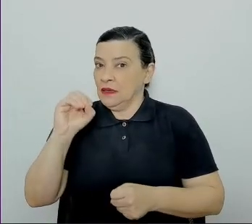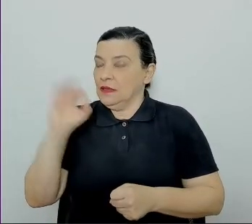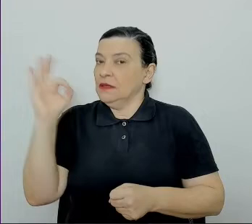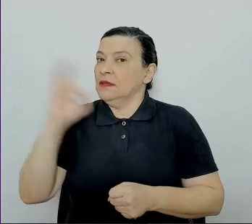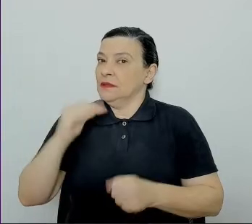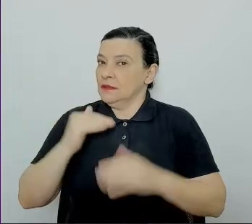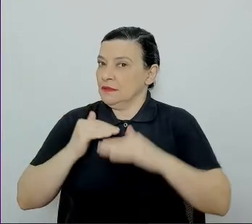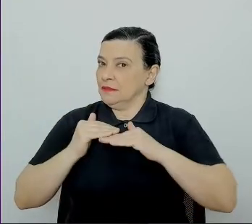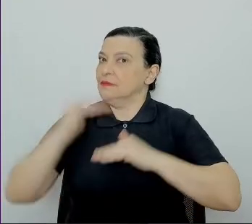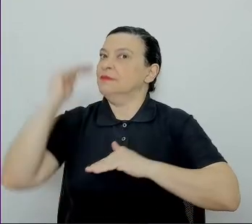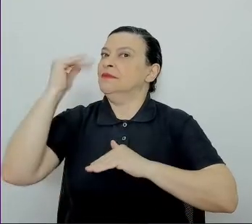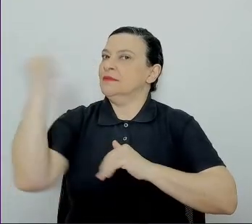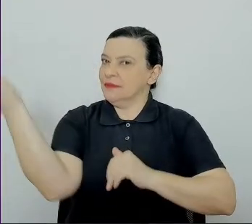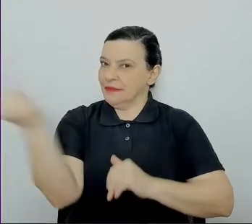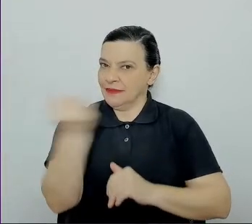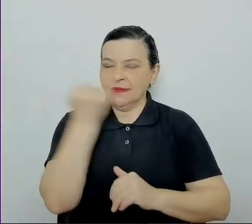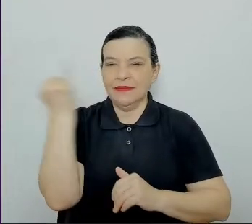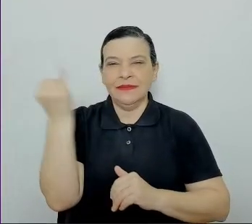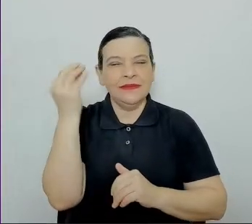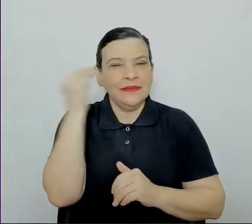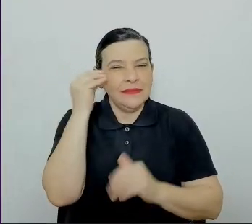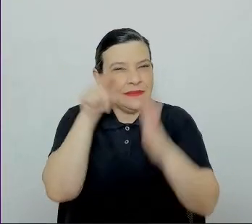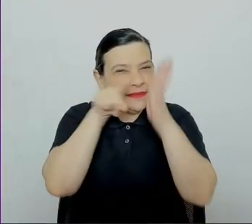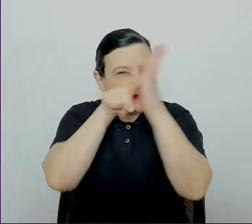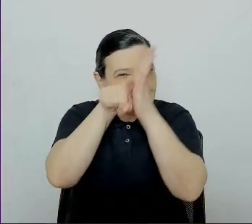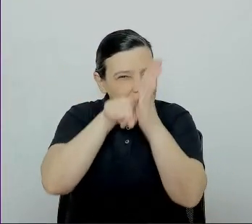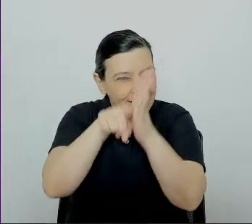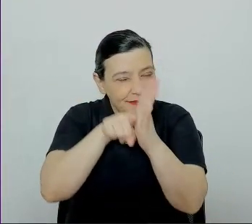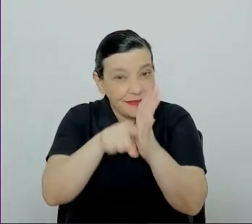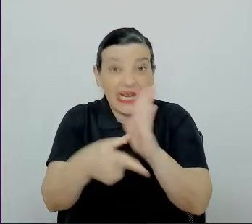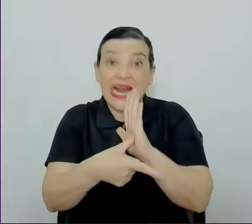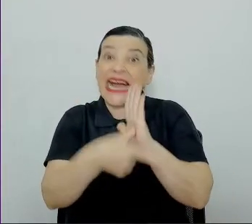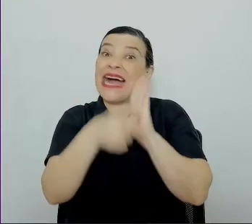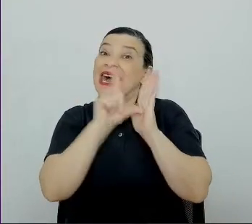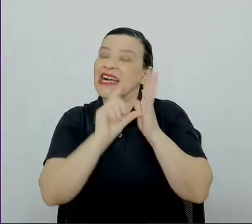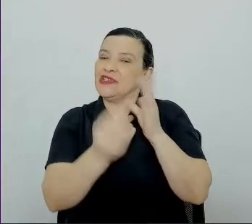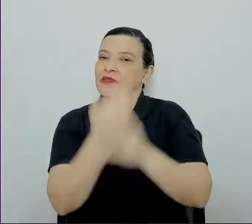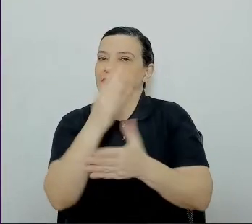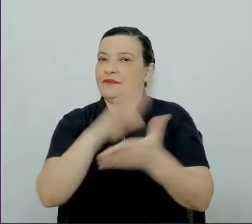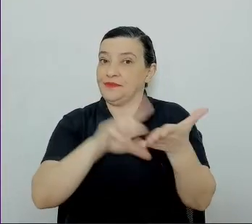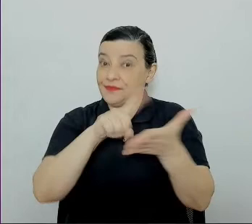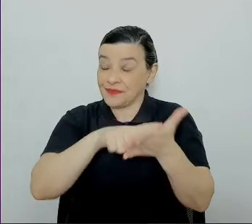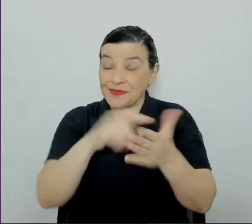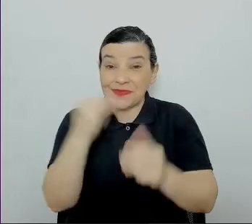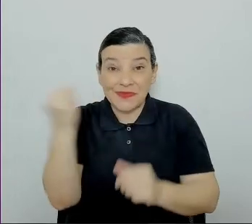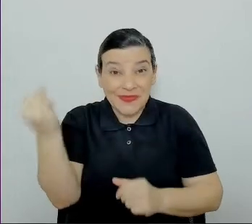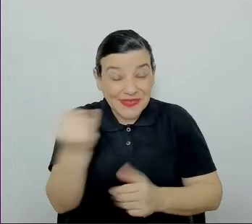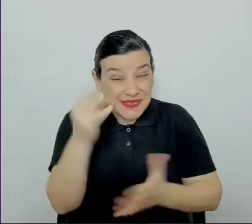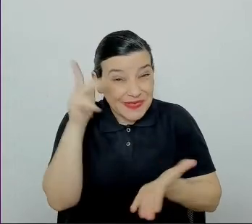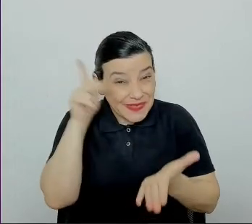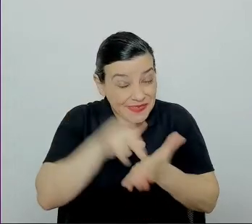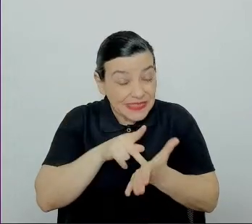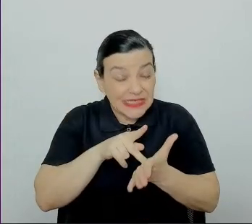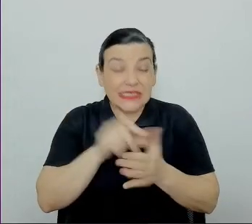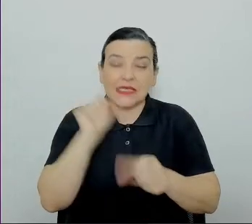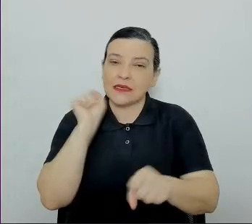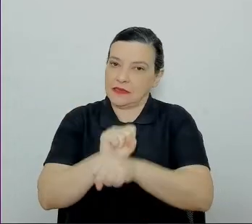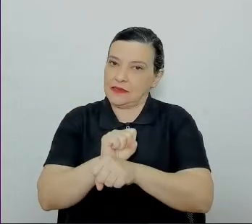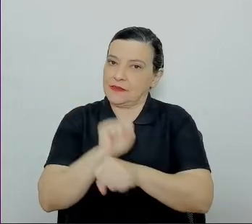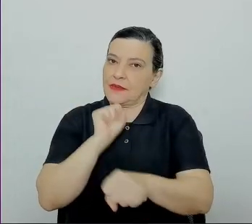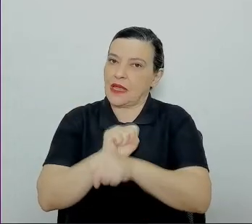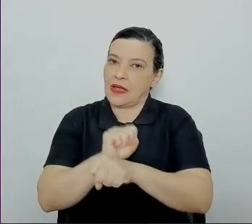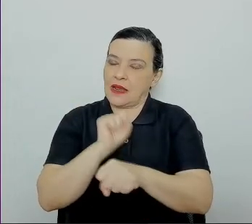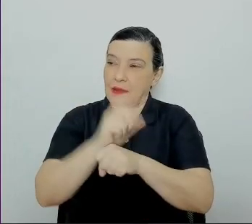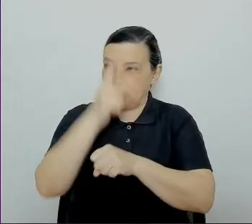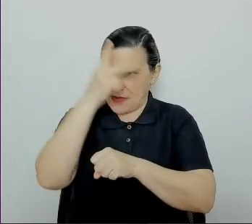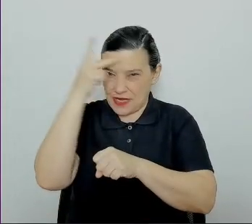você tenta mensurar assim antes de sair criando a funcionalidade. Se ela for muito importante, você tem que esperar ter uma adoção muito alta. E é